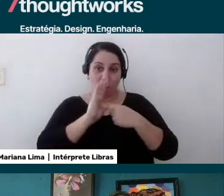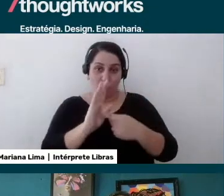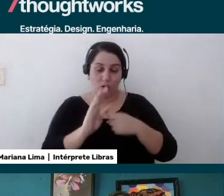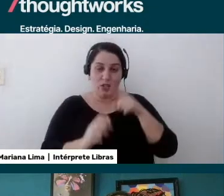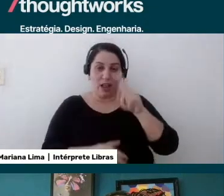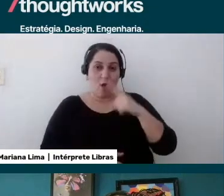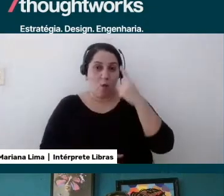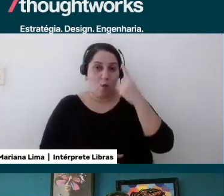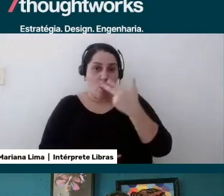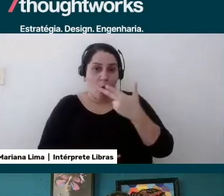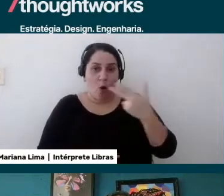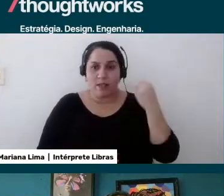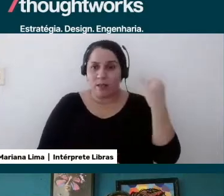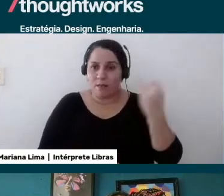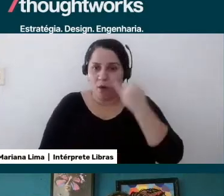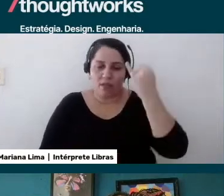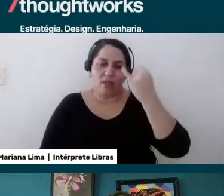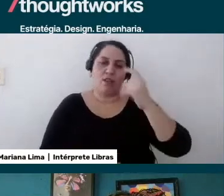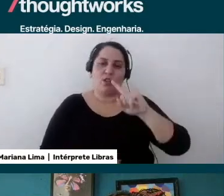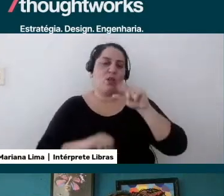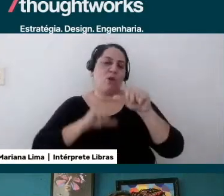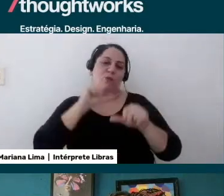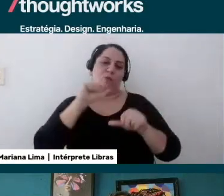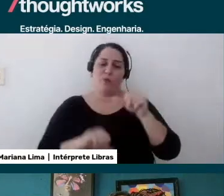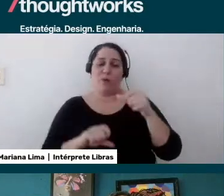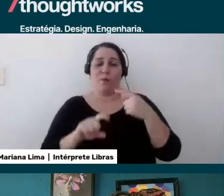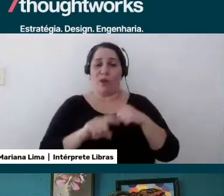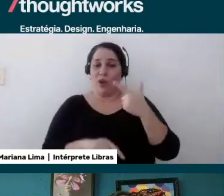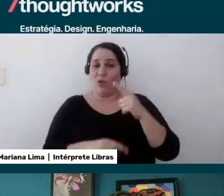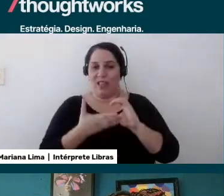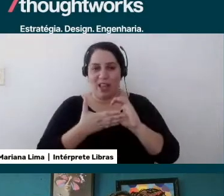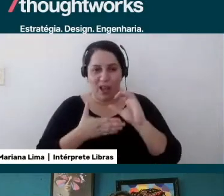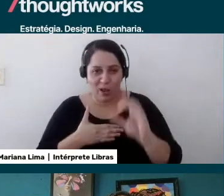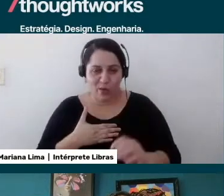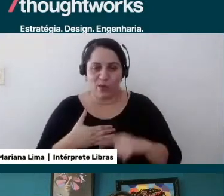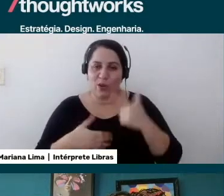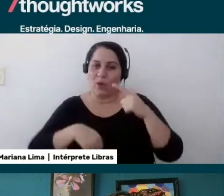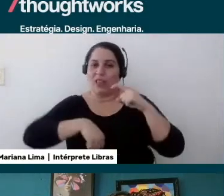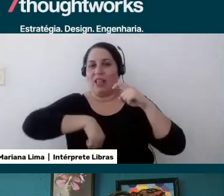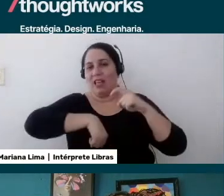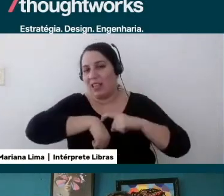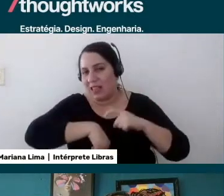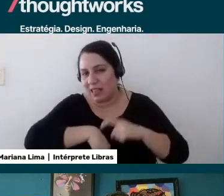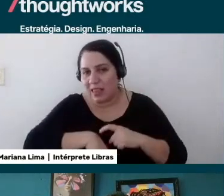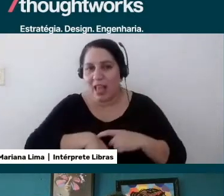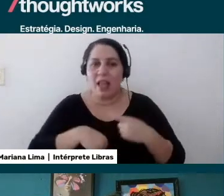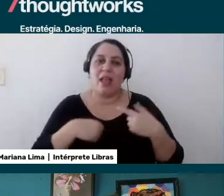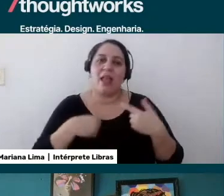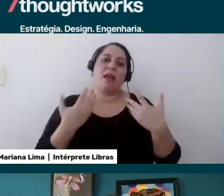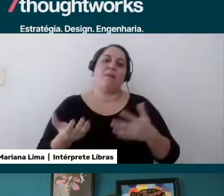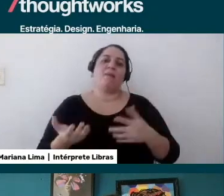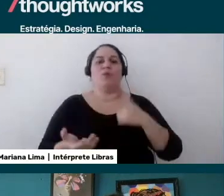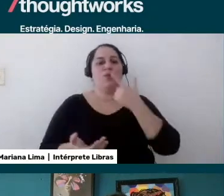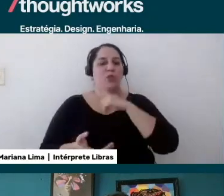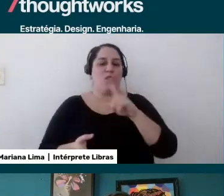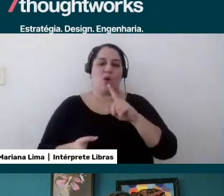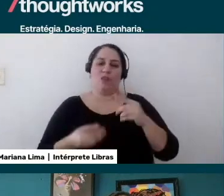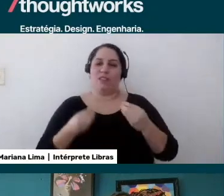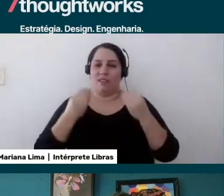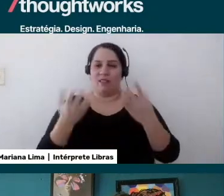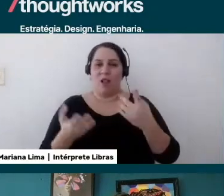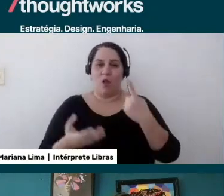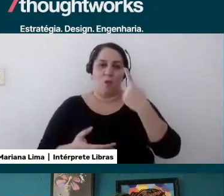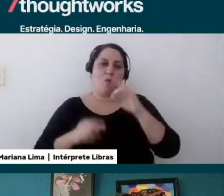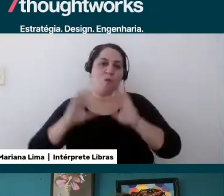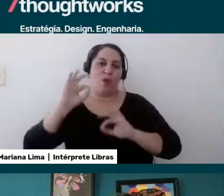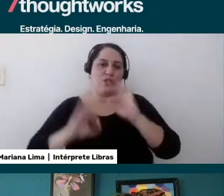para a empresa, isso não muda, porque aí não vai ter recurso, porque aí não vai ter tempo, porque aí as pessoas não vão ter, não vai ser um projeto que